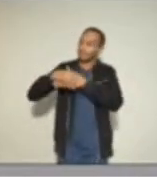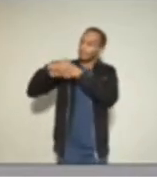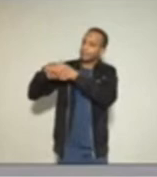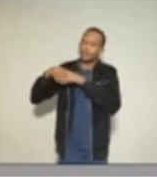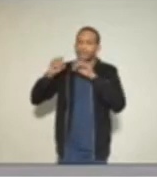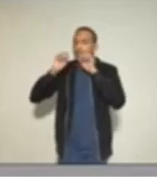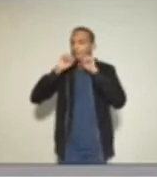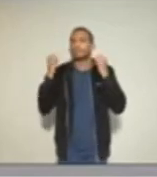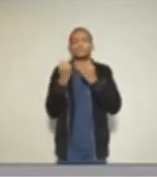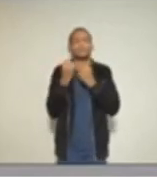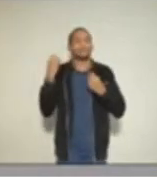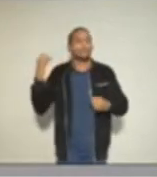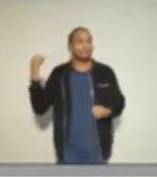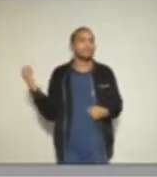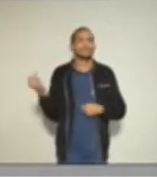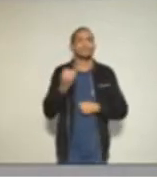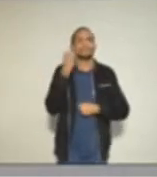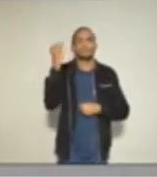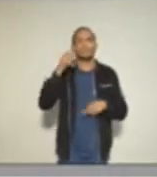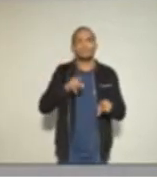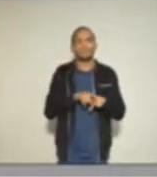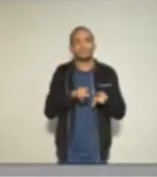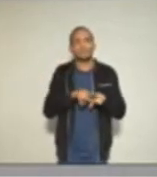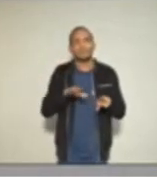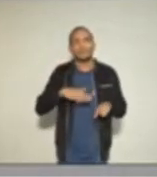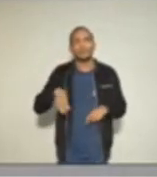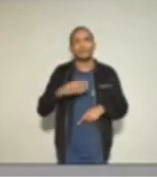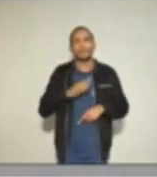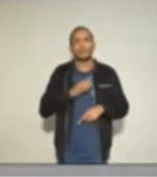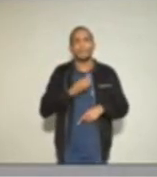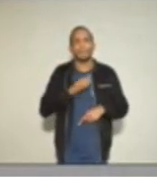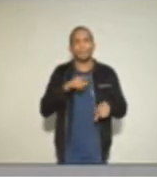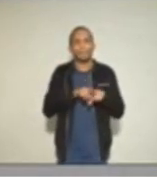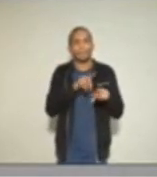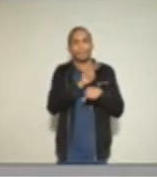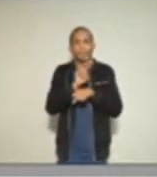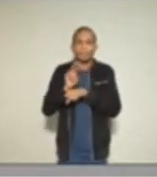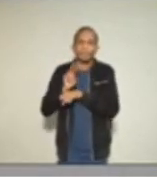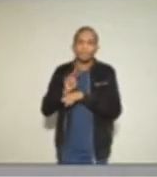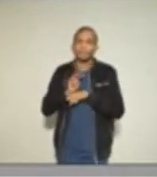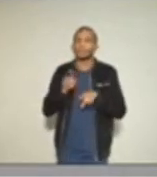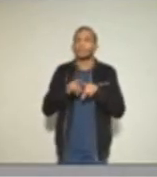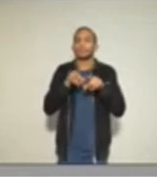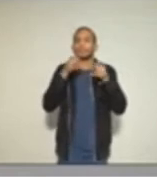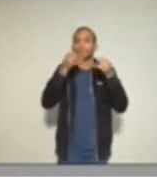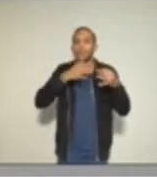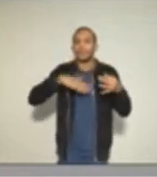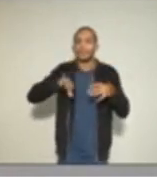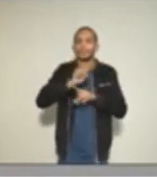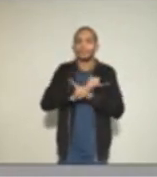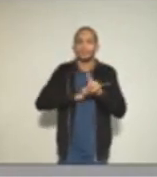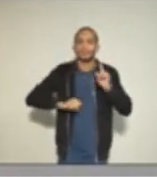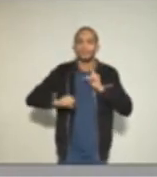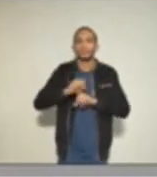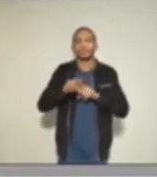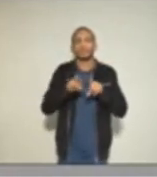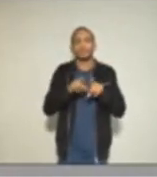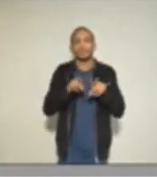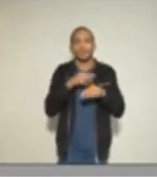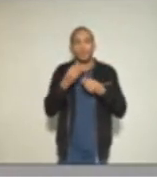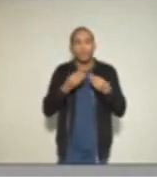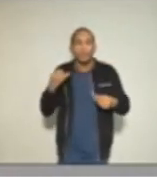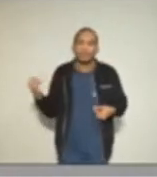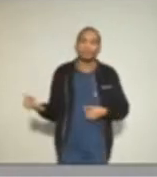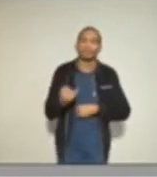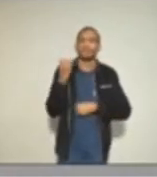seminário importantíssimo sobre o marco legal do saneamento. Acho que esclarecer à sociedade a